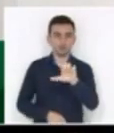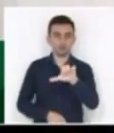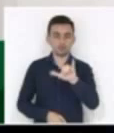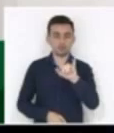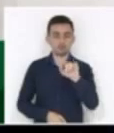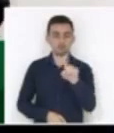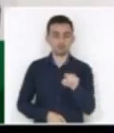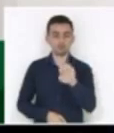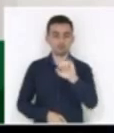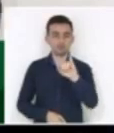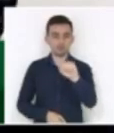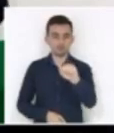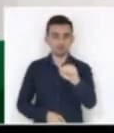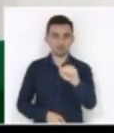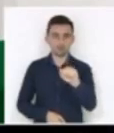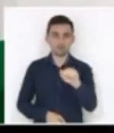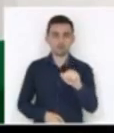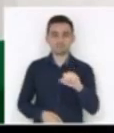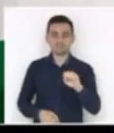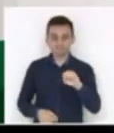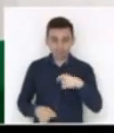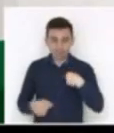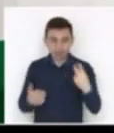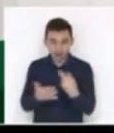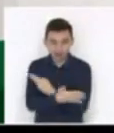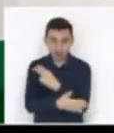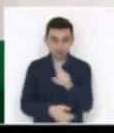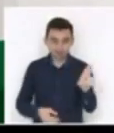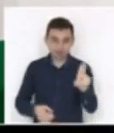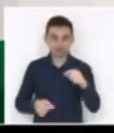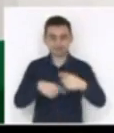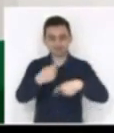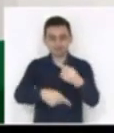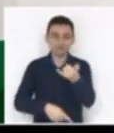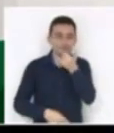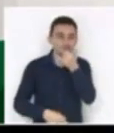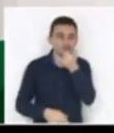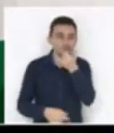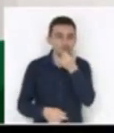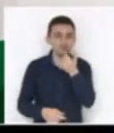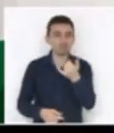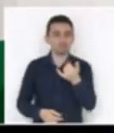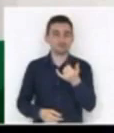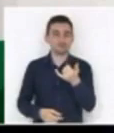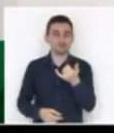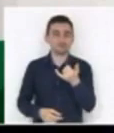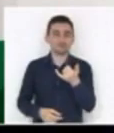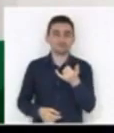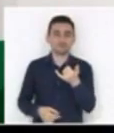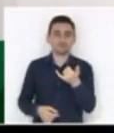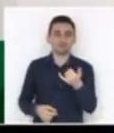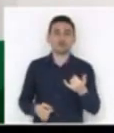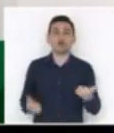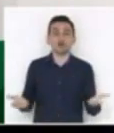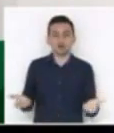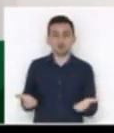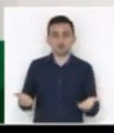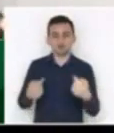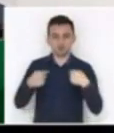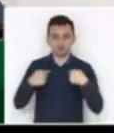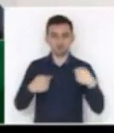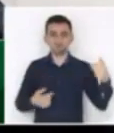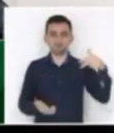primeira-dama. Se eu errei, depois eu peço desculpas pessoalmente. Mas o motivo que traz hoje a gente aqui